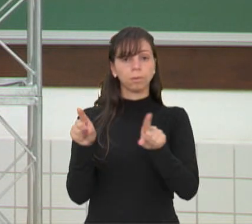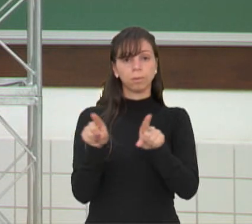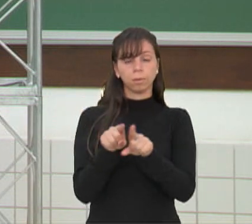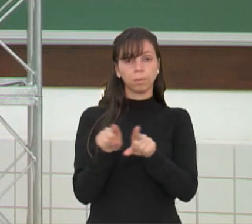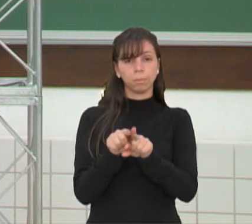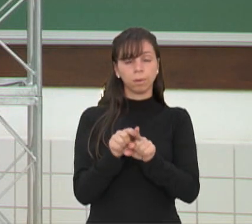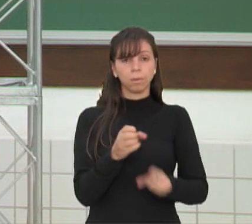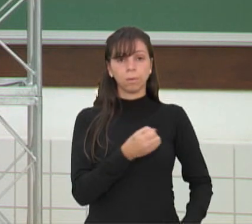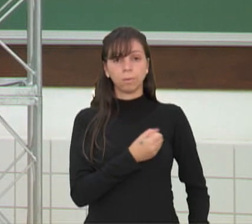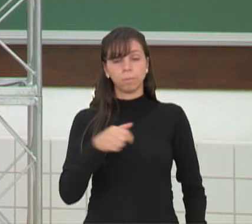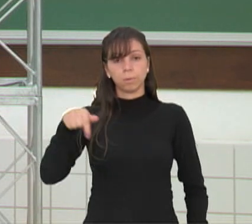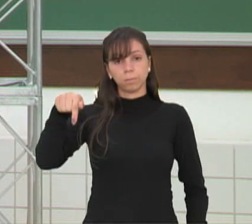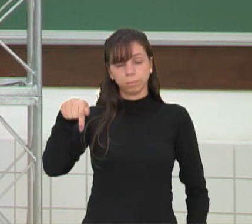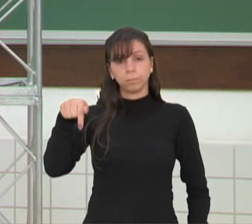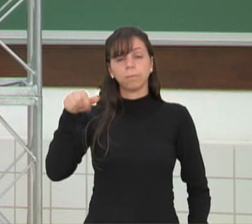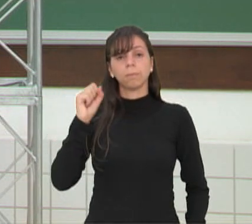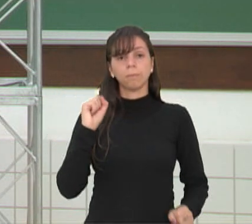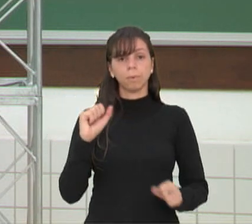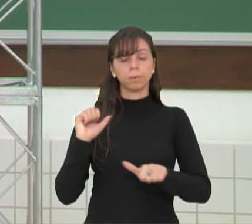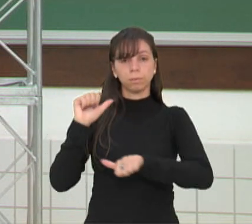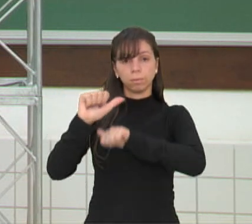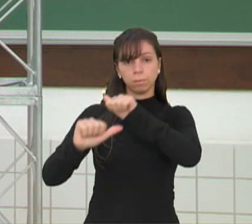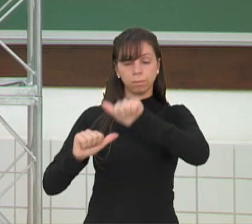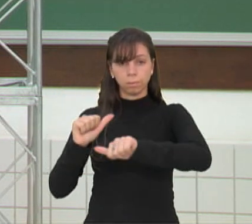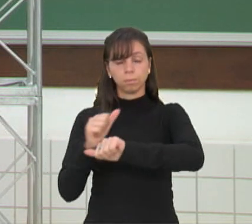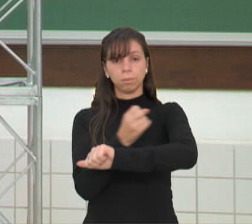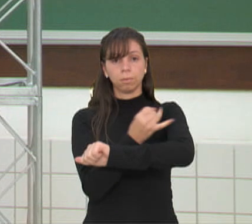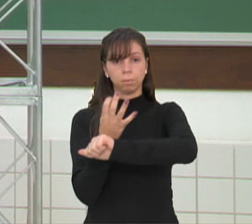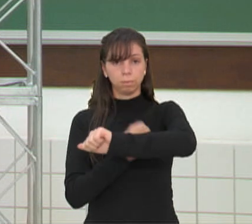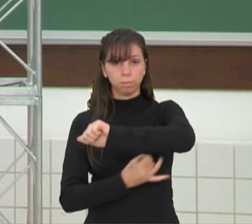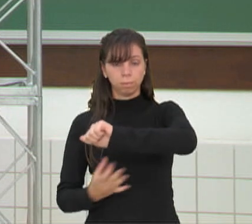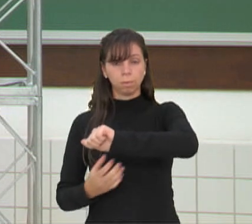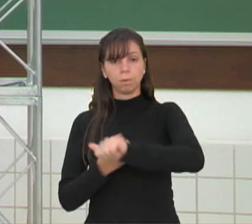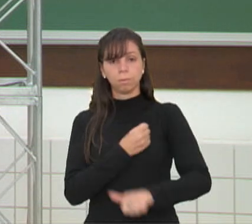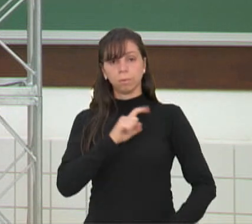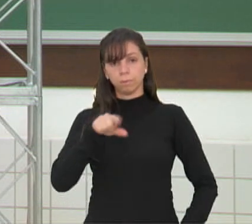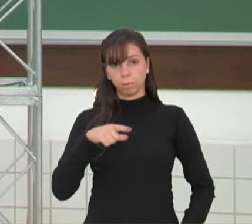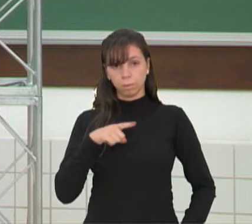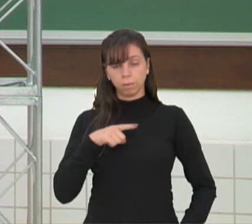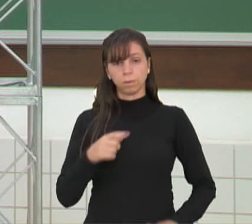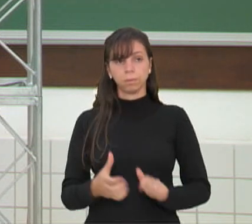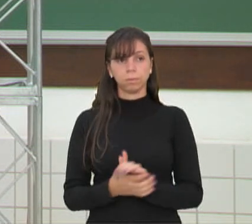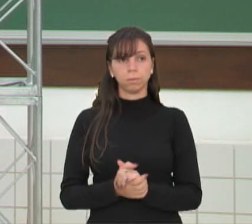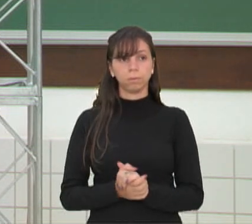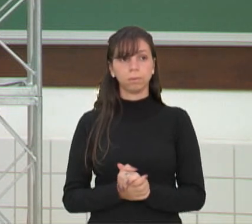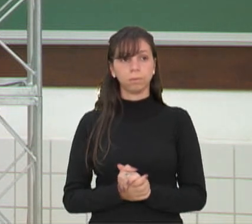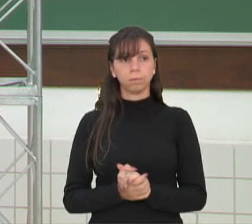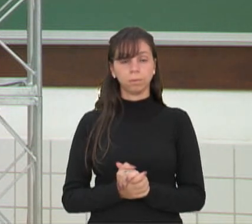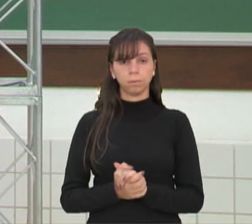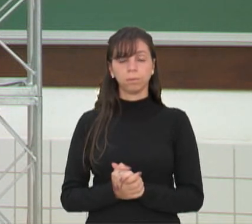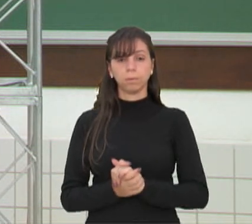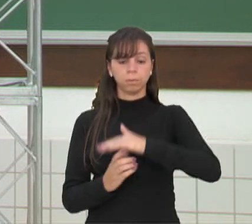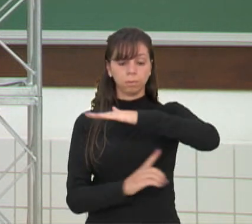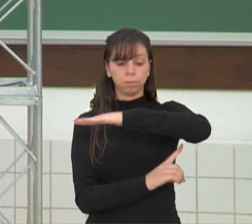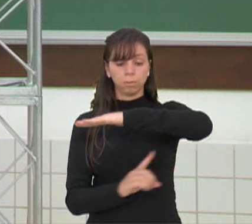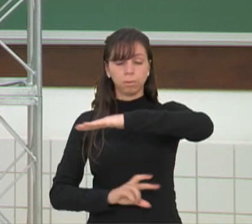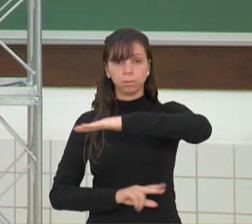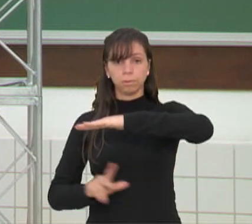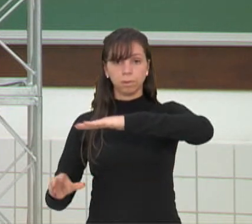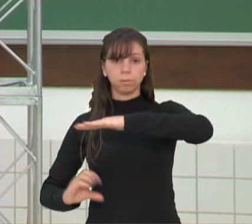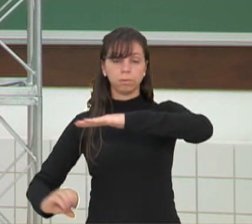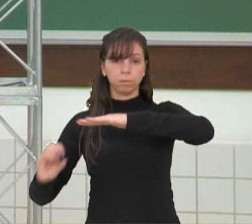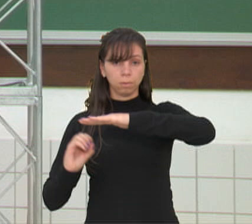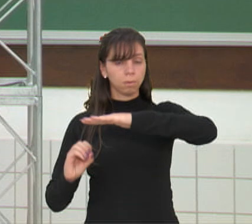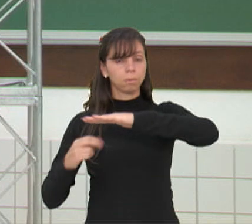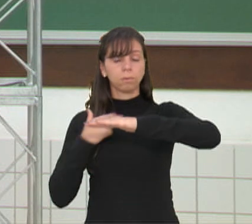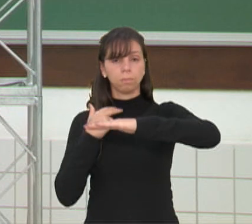números racionais são aqueles números que podem ser transformados em frações, certo? Desde que o denominador seja diferente de zero, o denominador